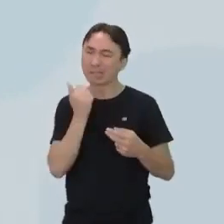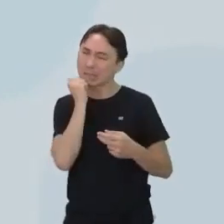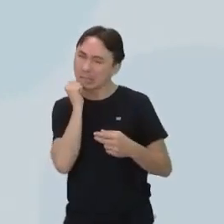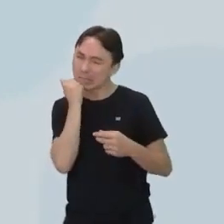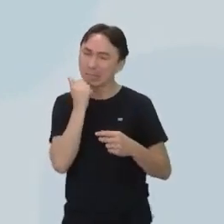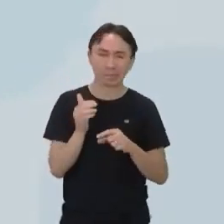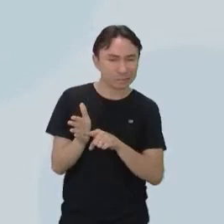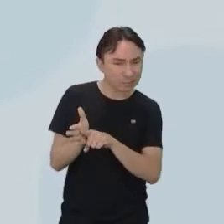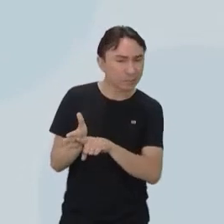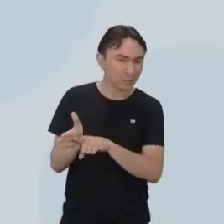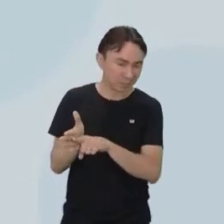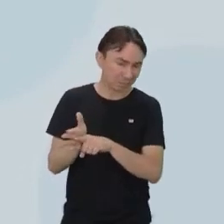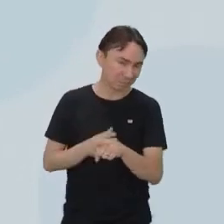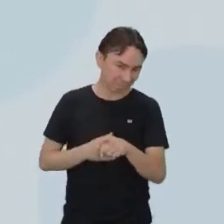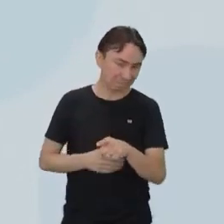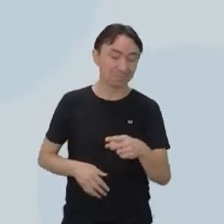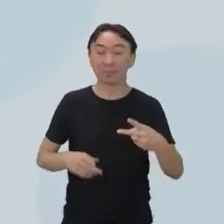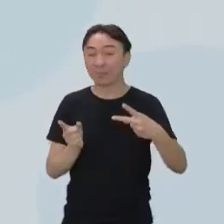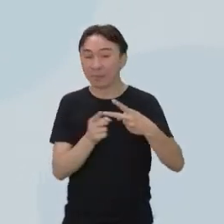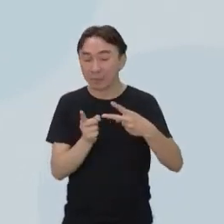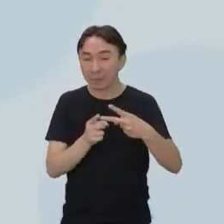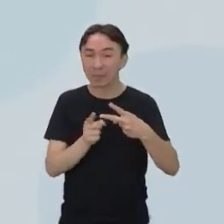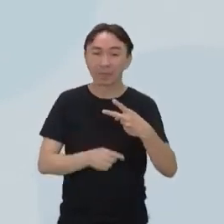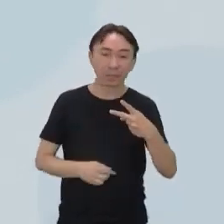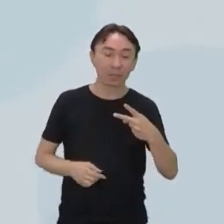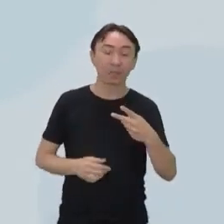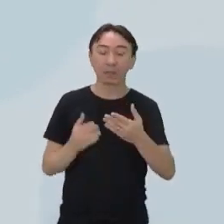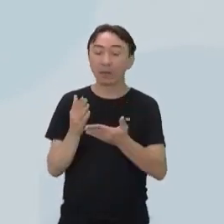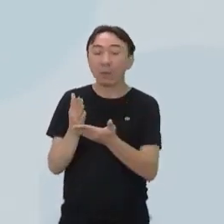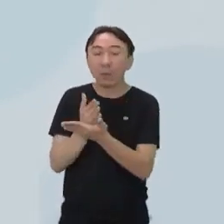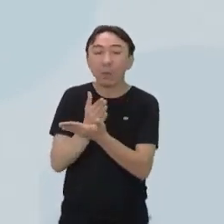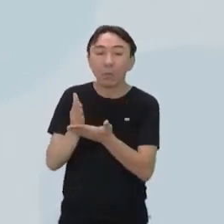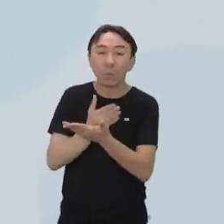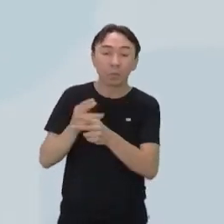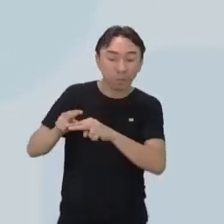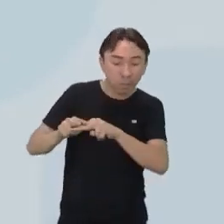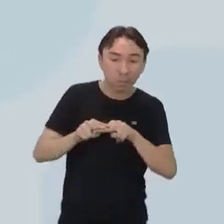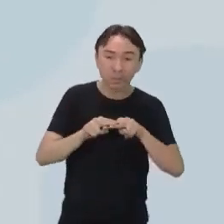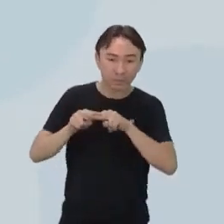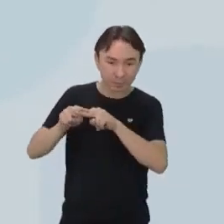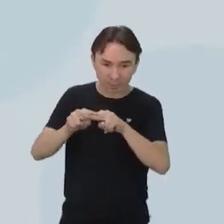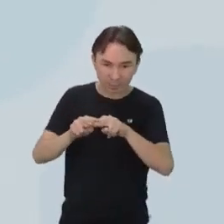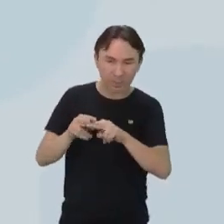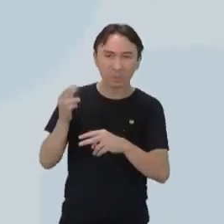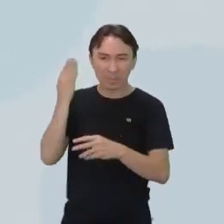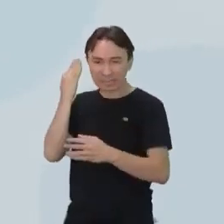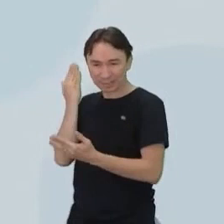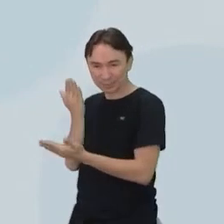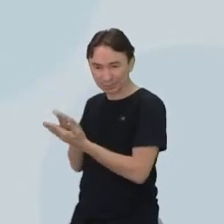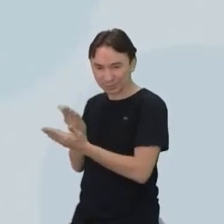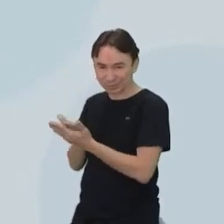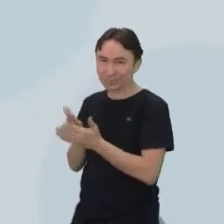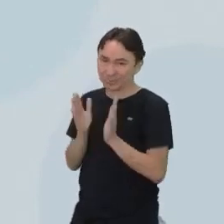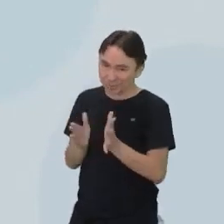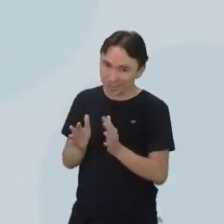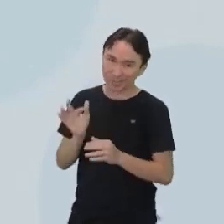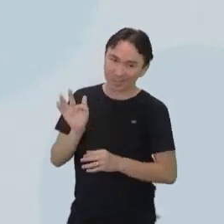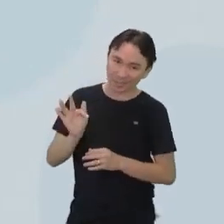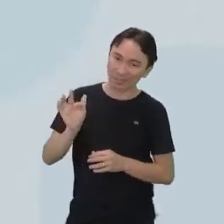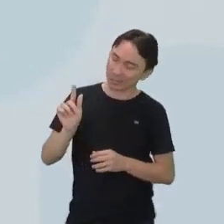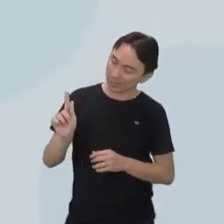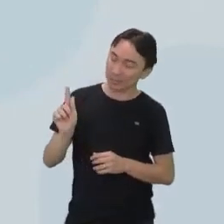e também revisar, alguns objetos de conhecimento da formação geral básica, tais como a